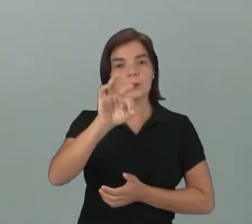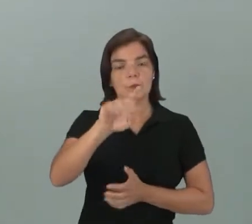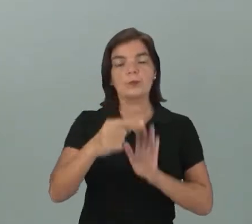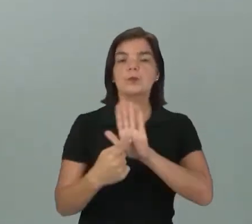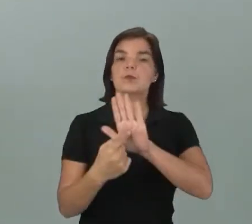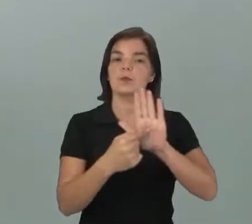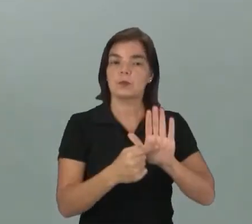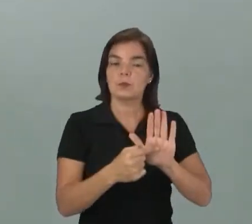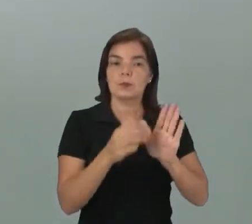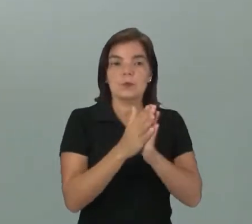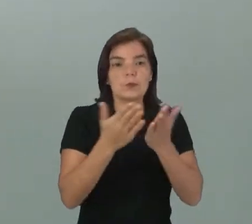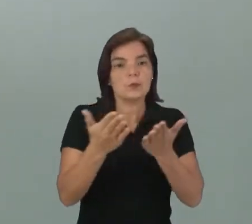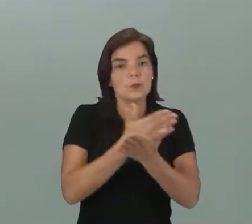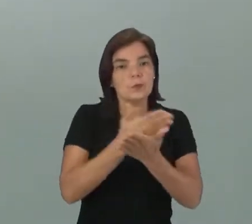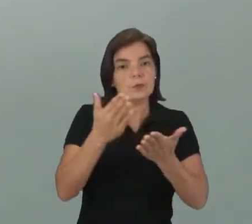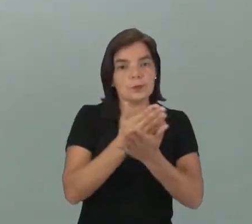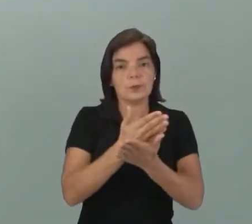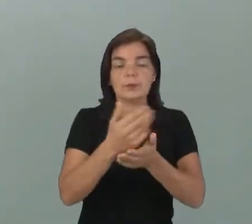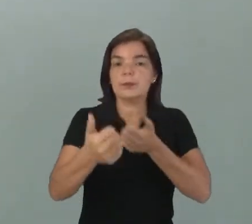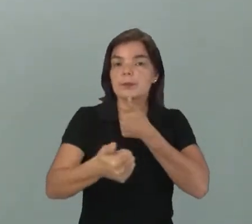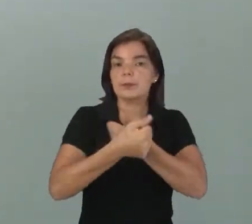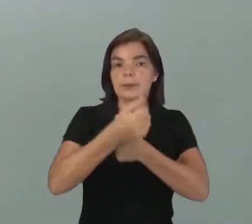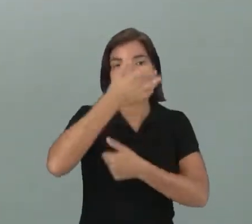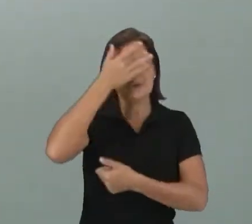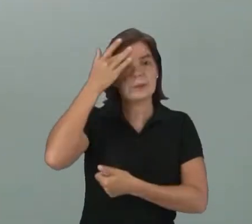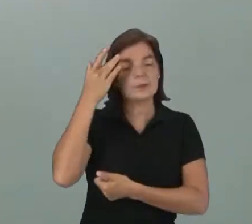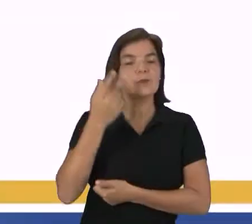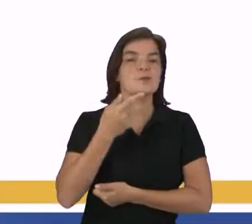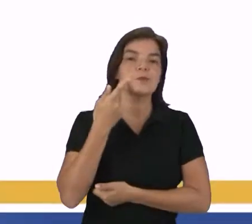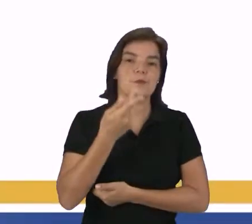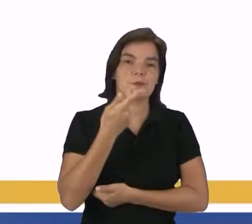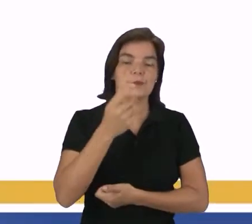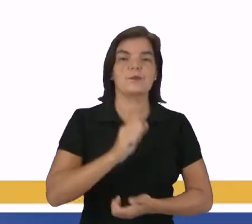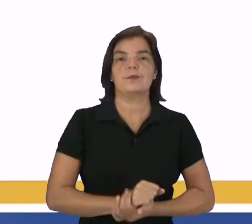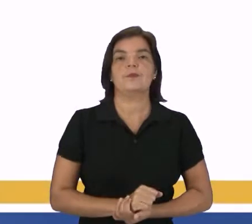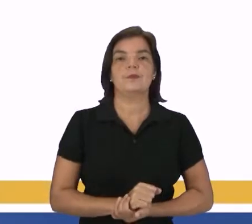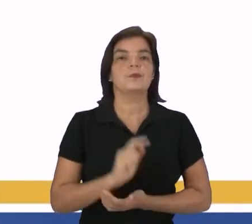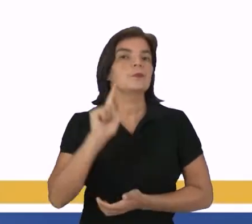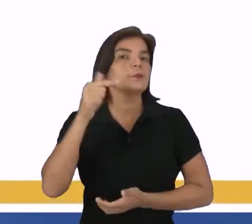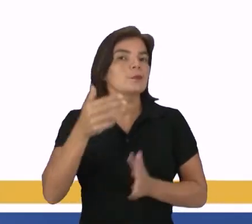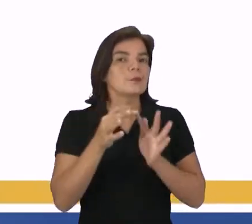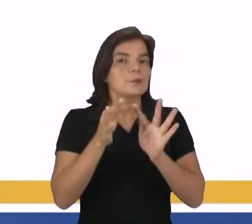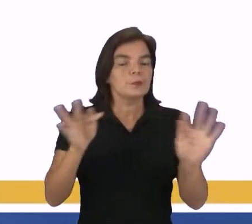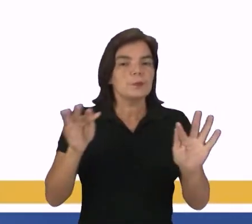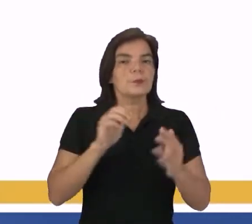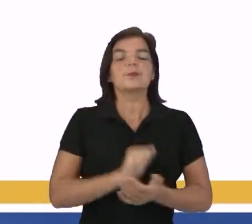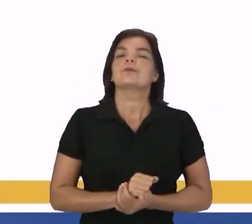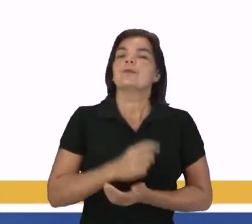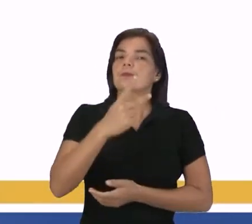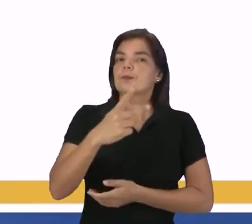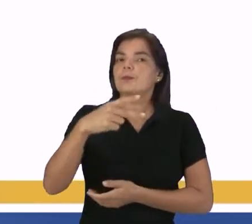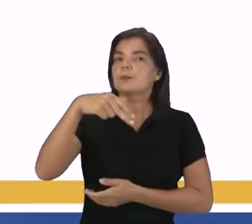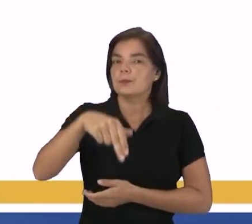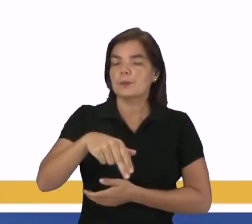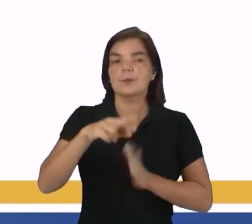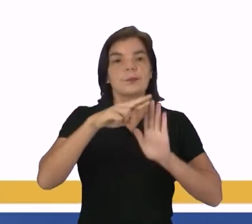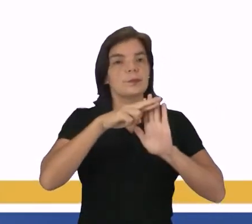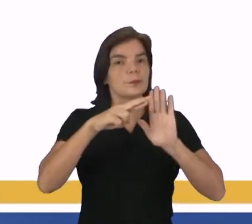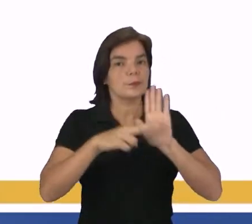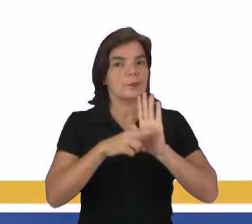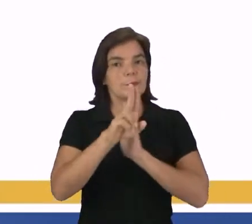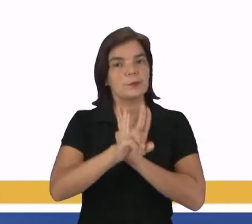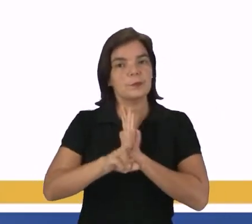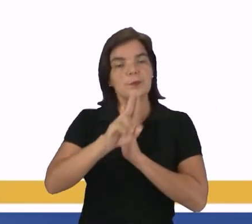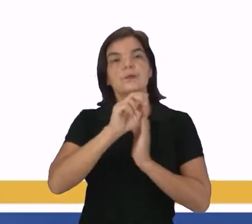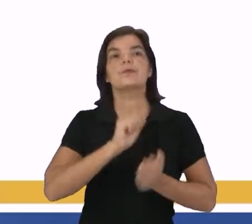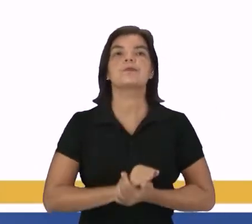indica que o livro está perto da pessoa que fala. Agora vejamos outra frase com outro pronome e a regra do seu